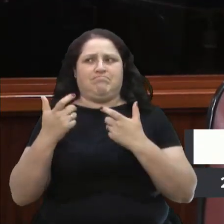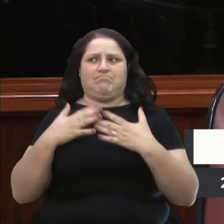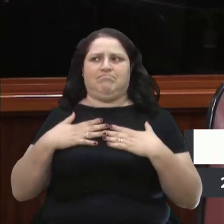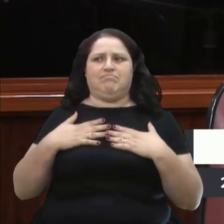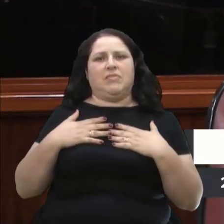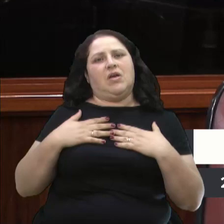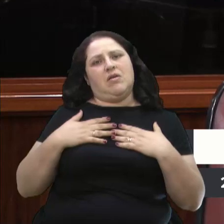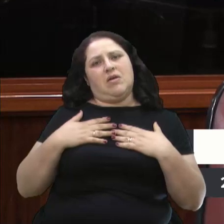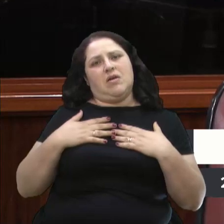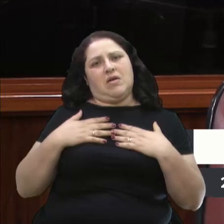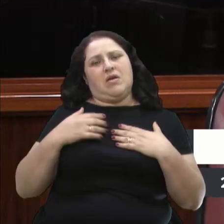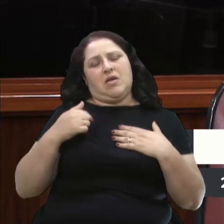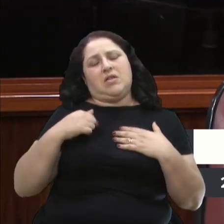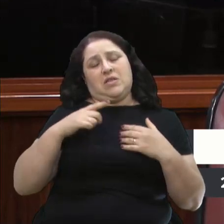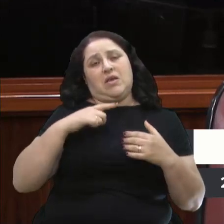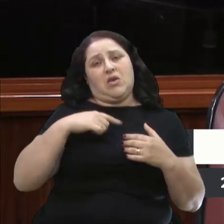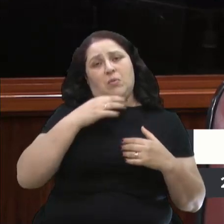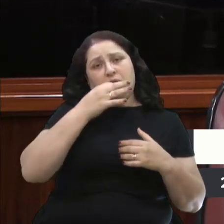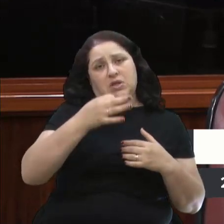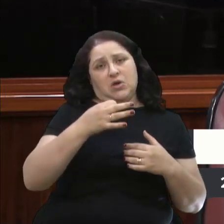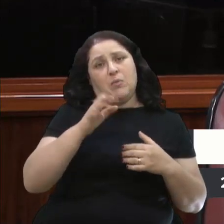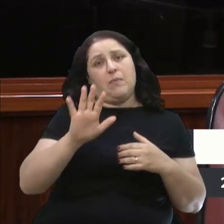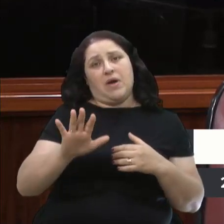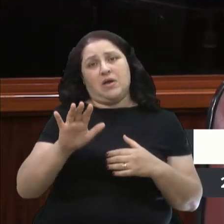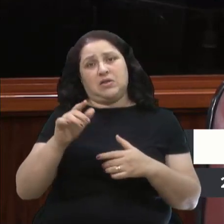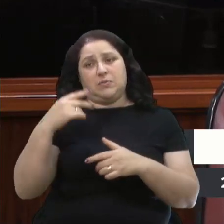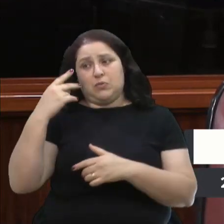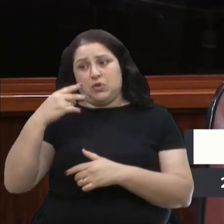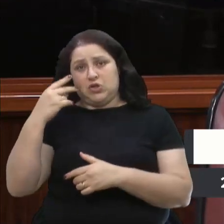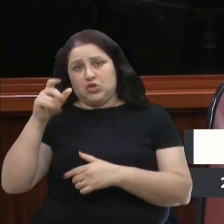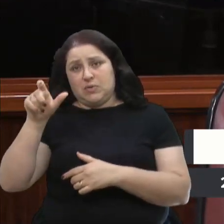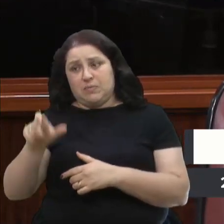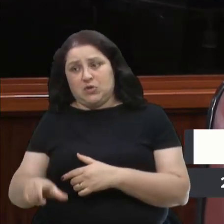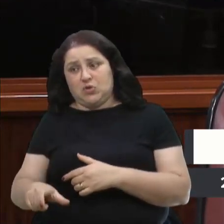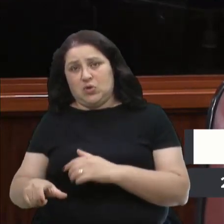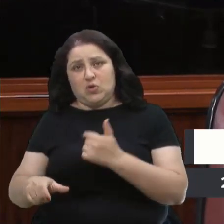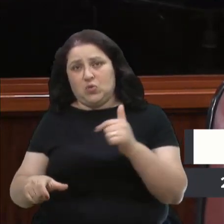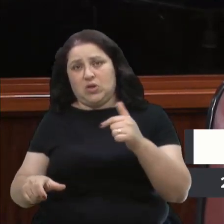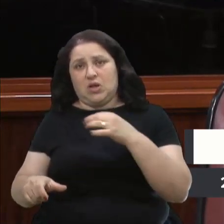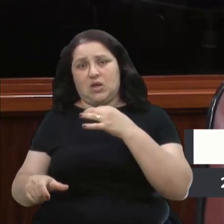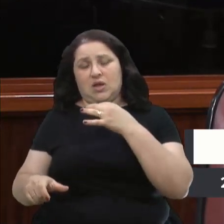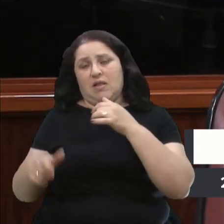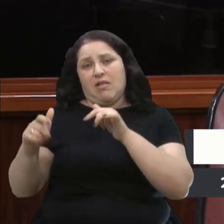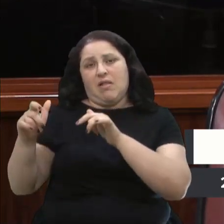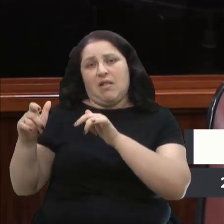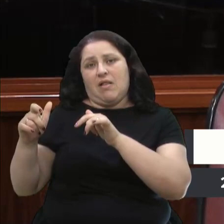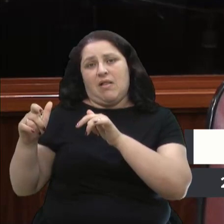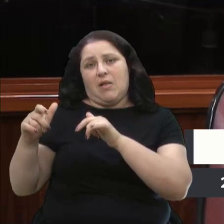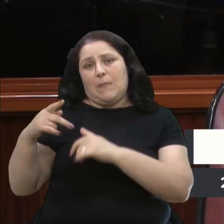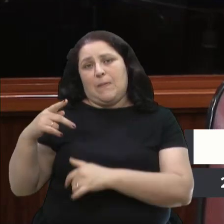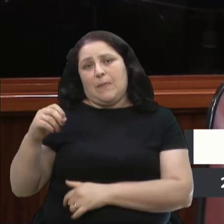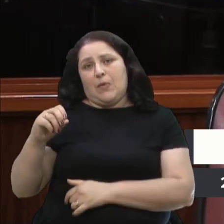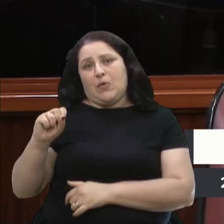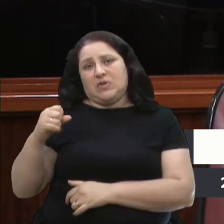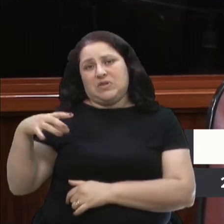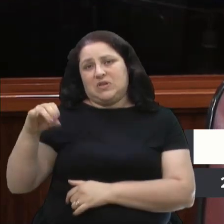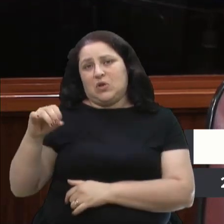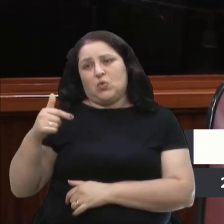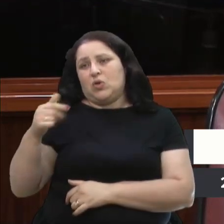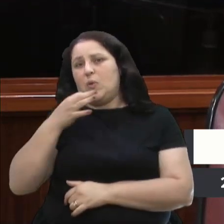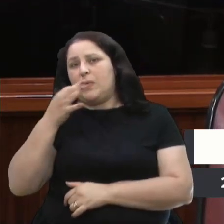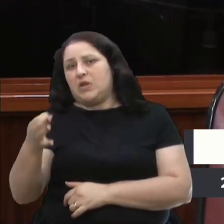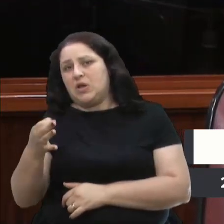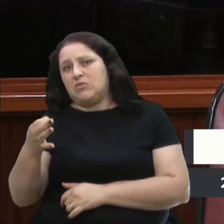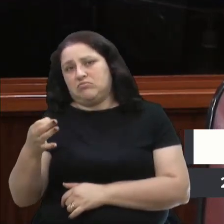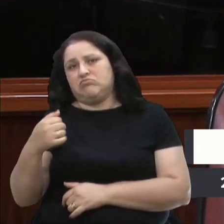problema é quem não tem posição na política. O maior problema. Porque quem tem posição a gente sabe, né, vereador Marcon? Minha posição